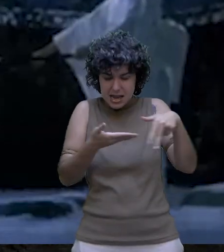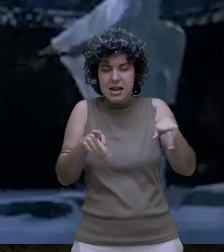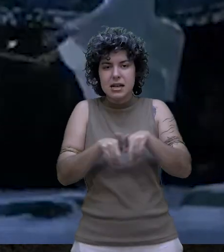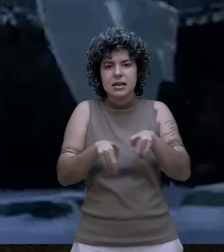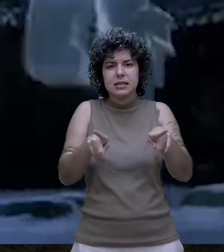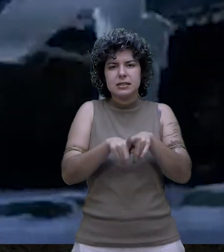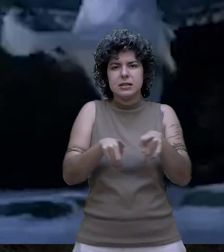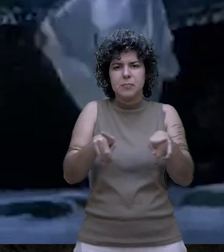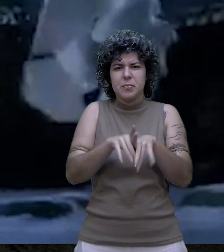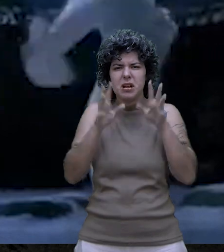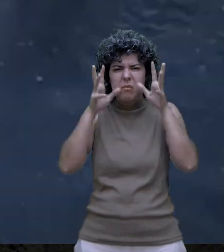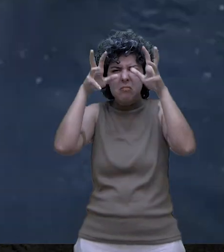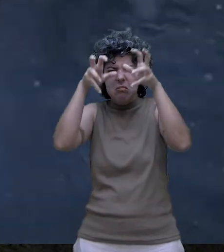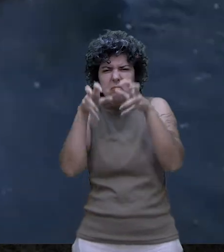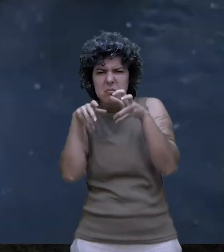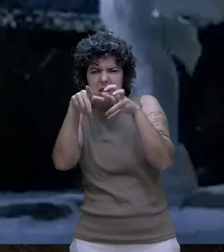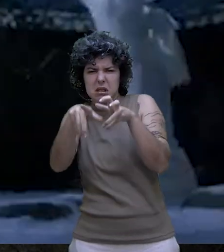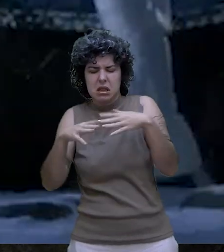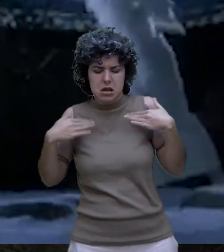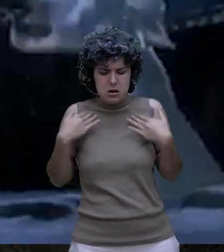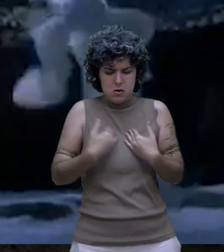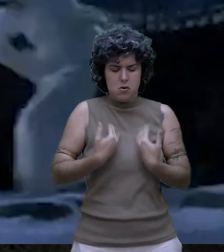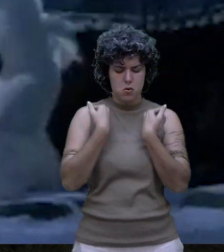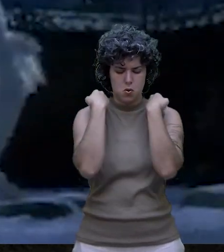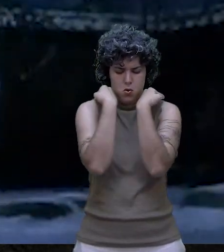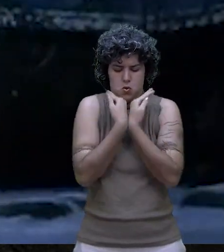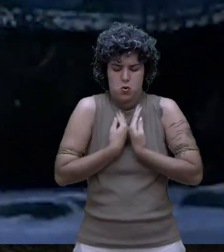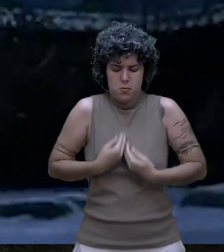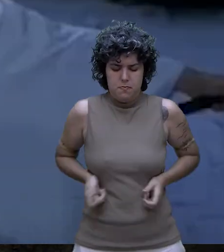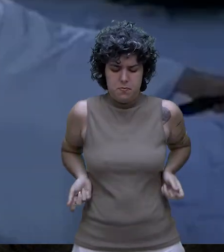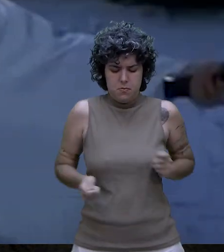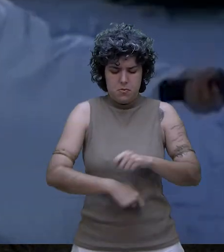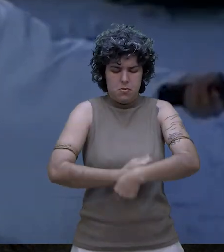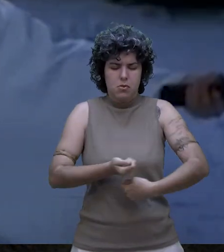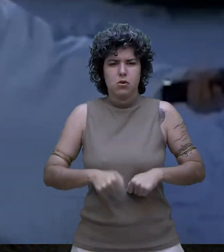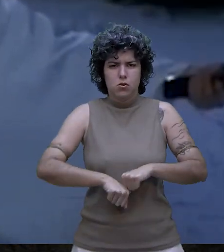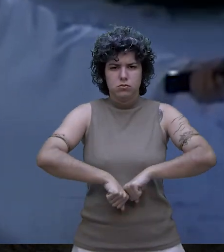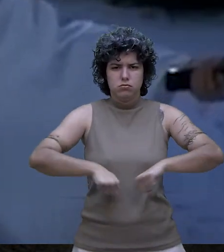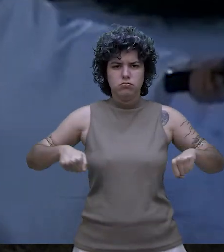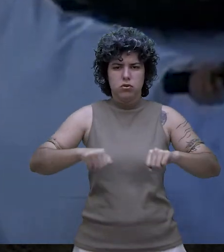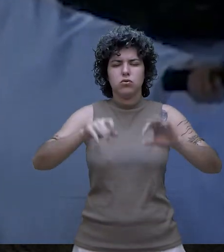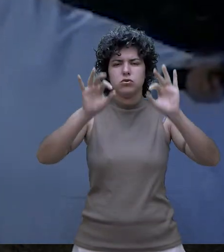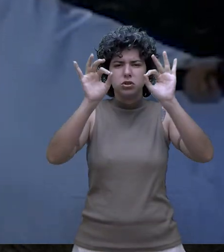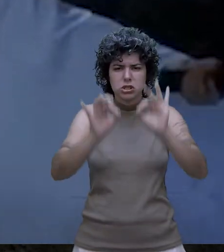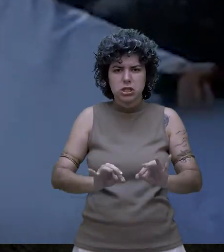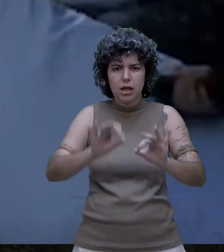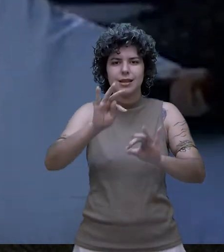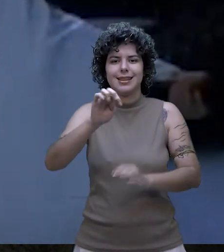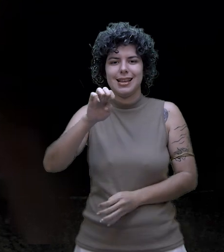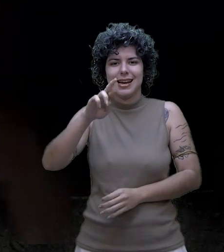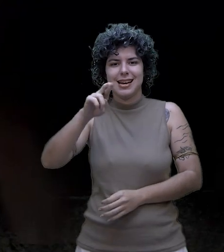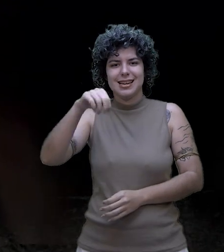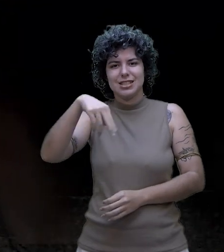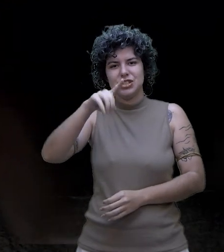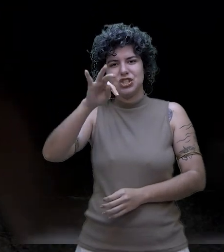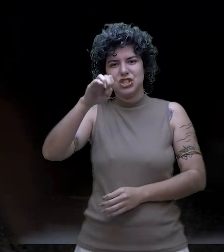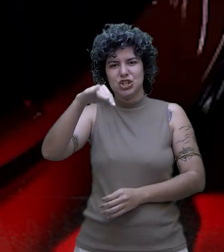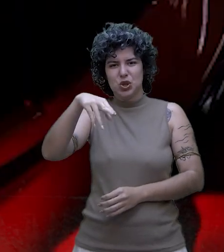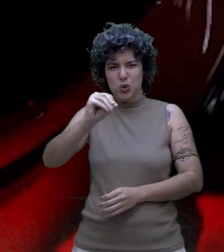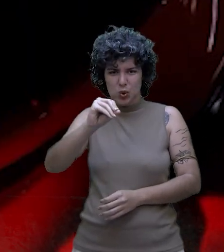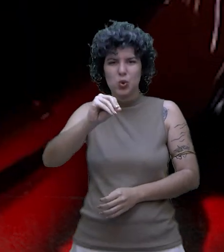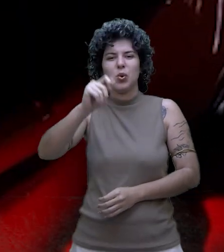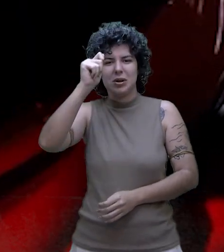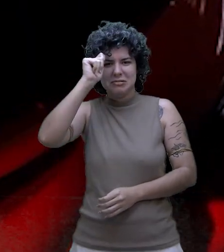de quadro japonês dos anos 80, tudo no melhor estilo tarantínico, mostrando que ela é ninguém menos que o Chuck Norris de saia. O